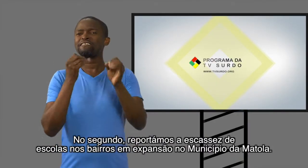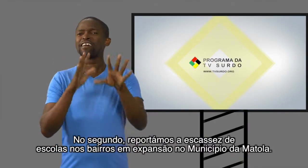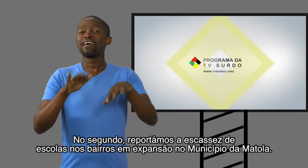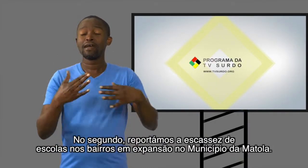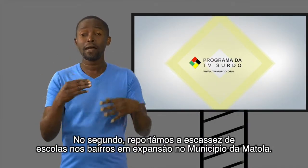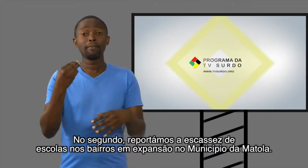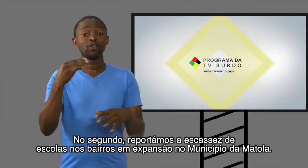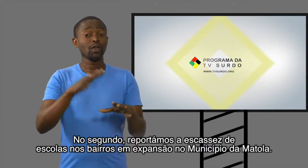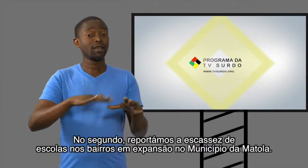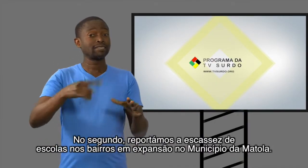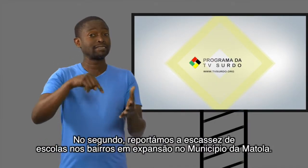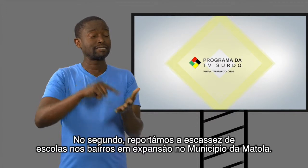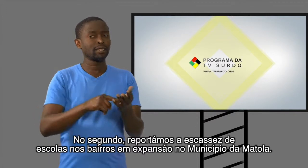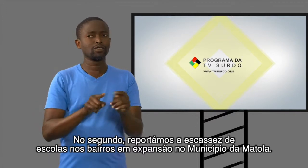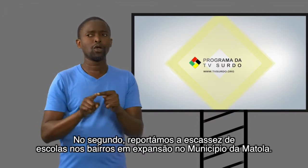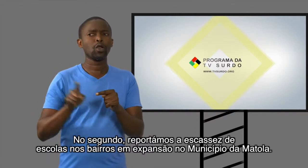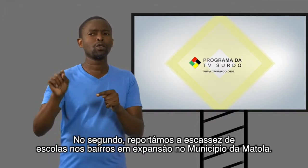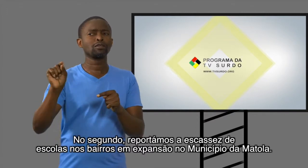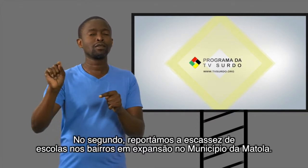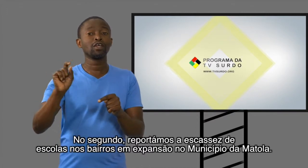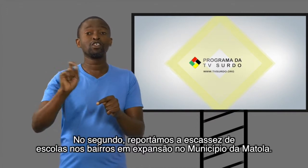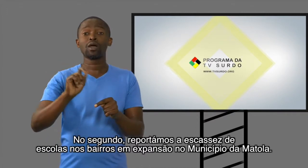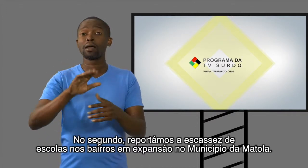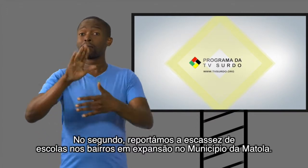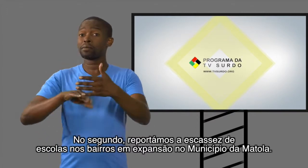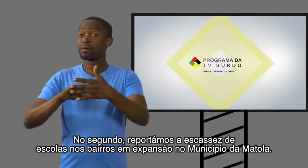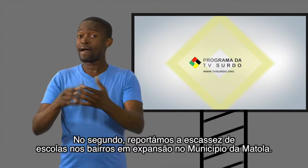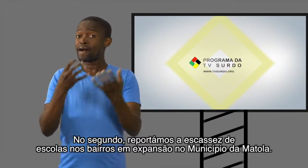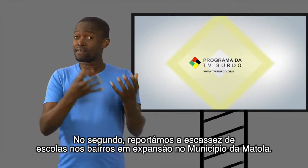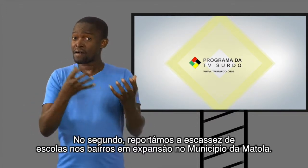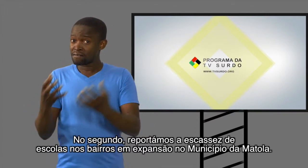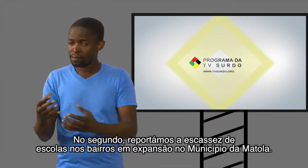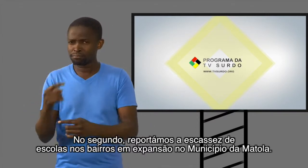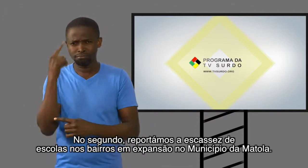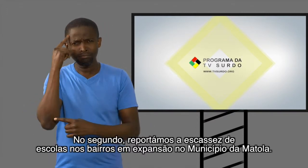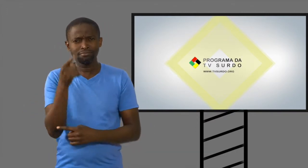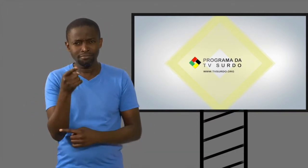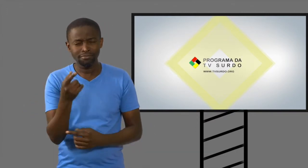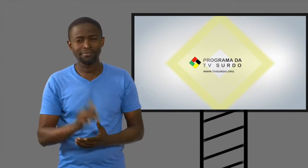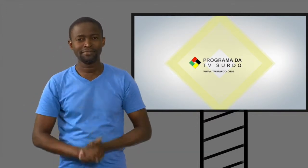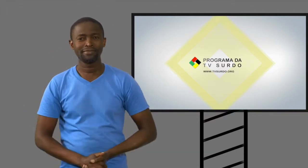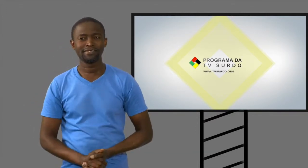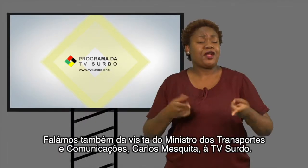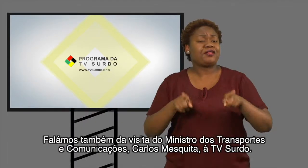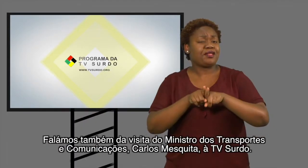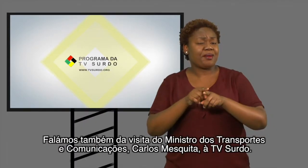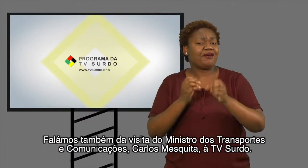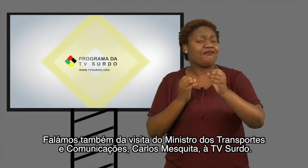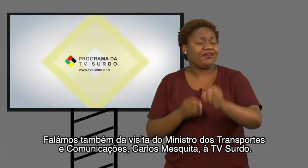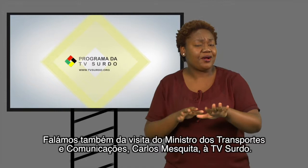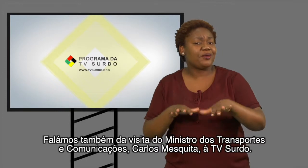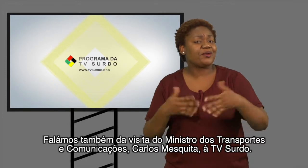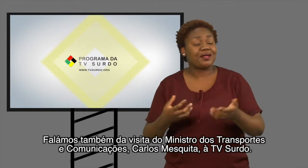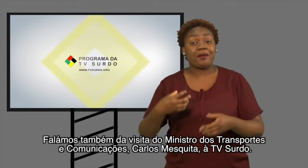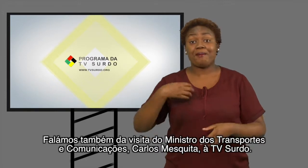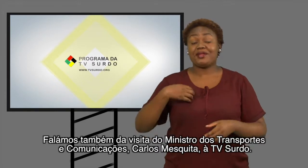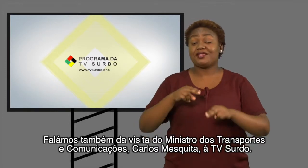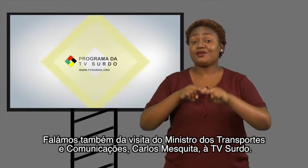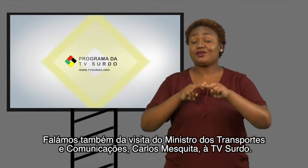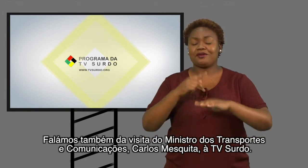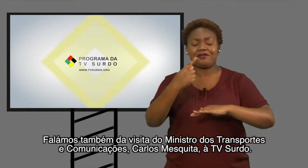reportamos a escassez de escolas nos bairros em expansão no município da Amatola. Falamos também da visita do